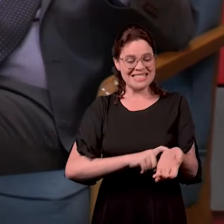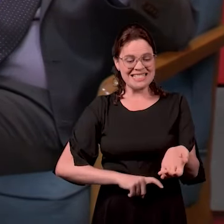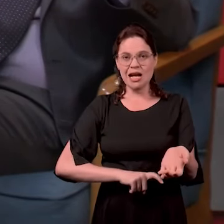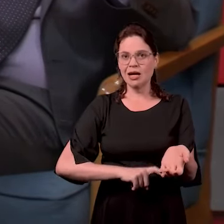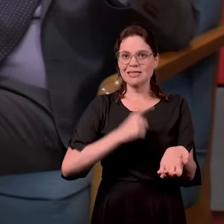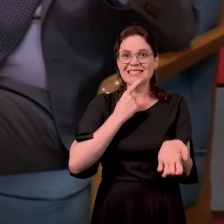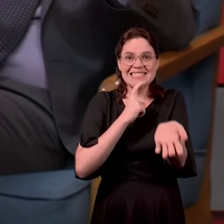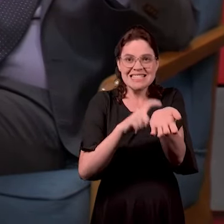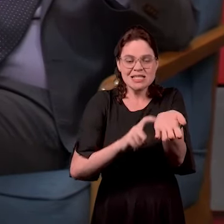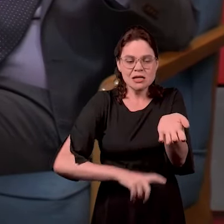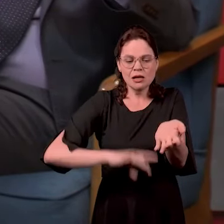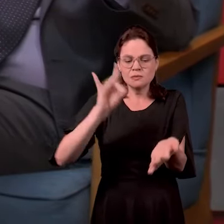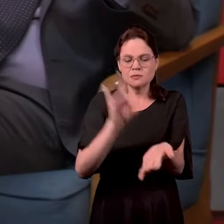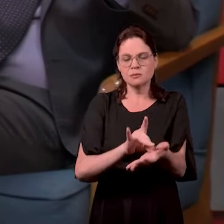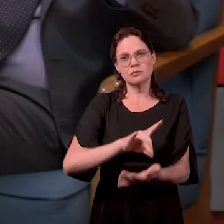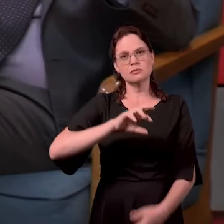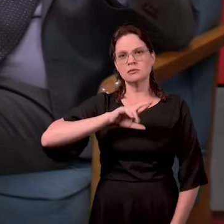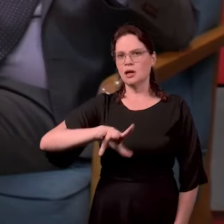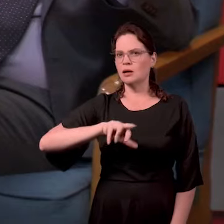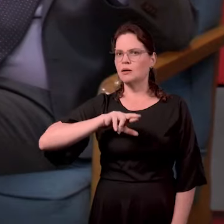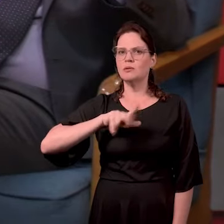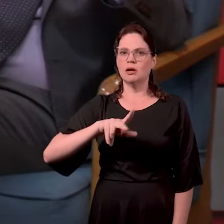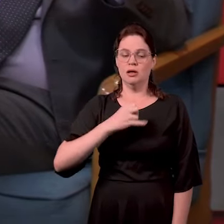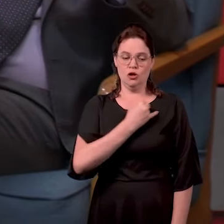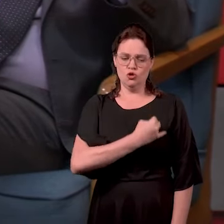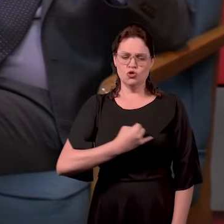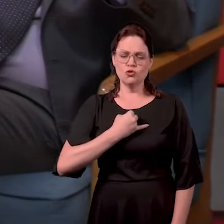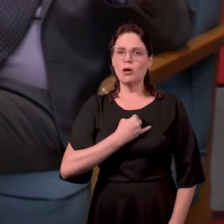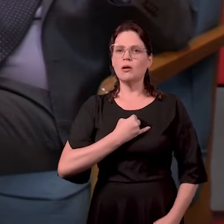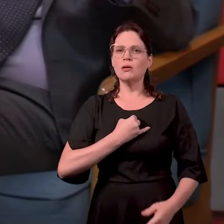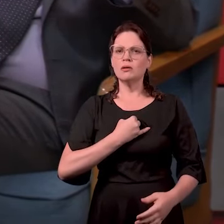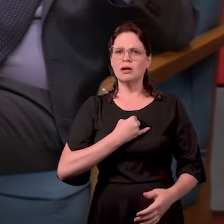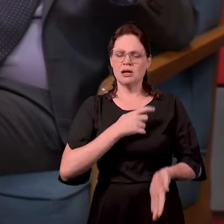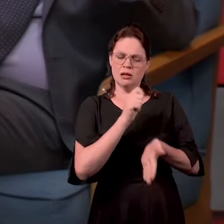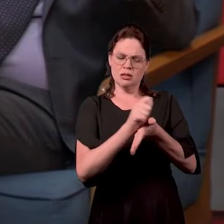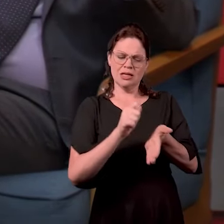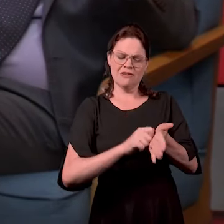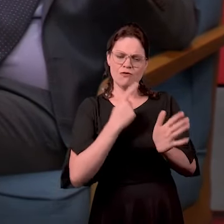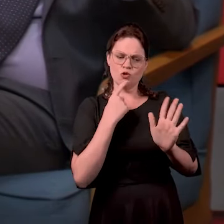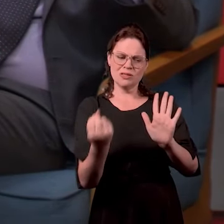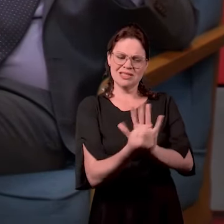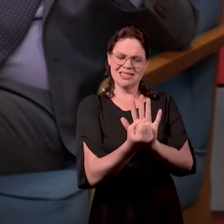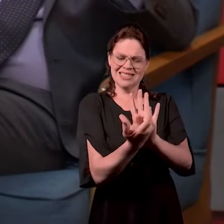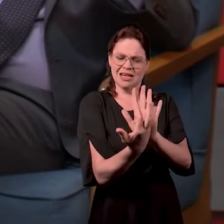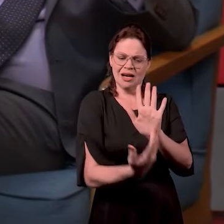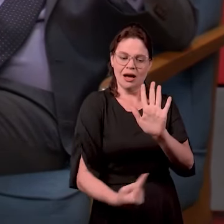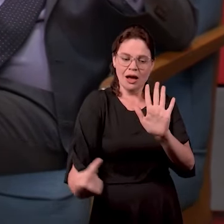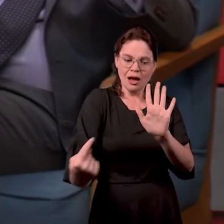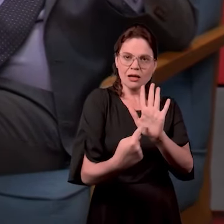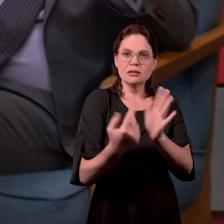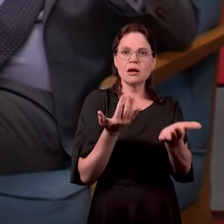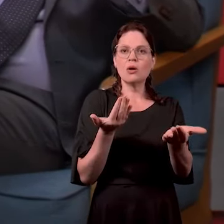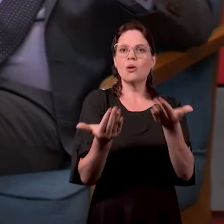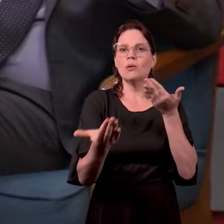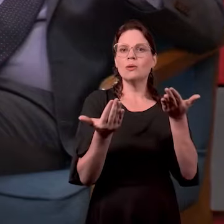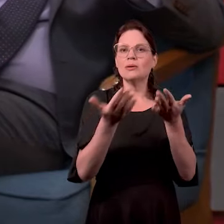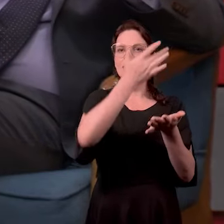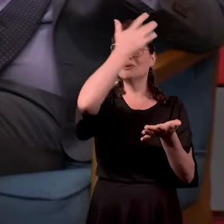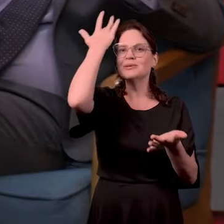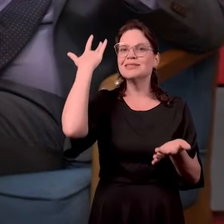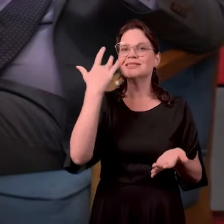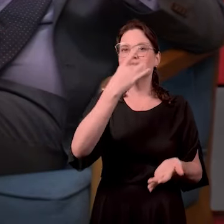aí. Quando João fala do sangue aí, ele está falando da operação do seu espírito.